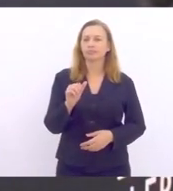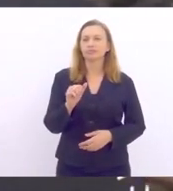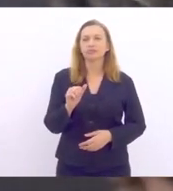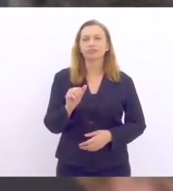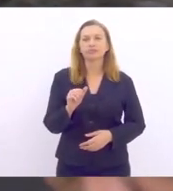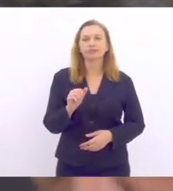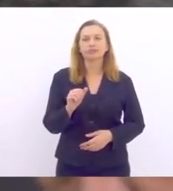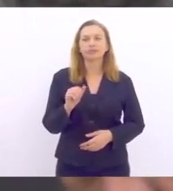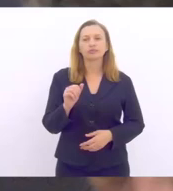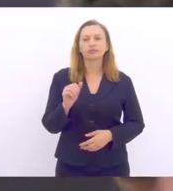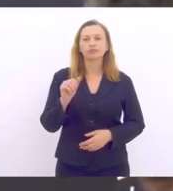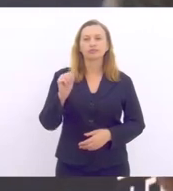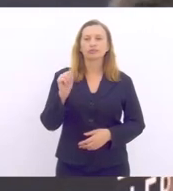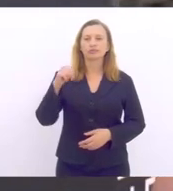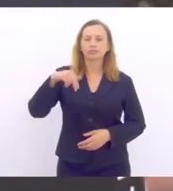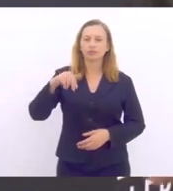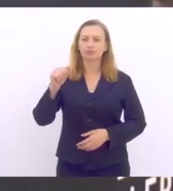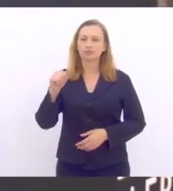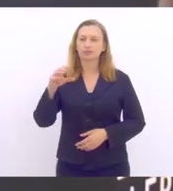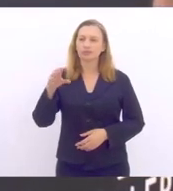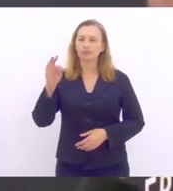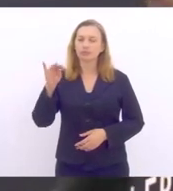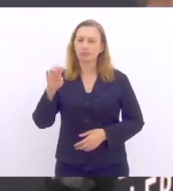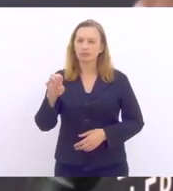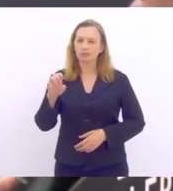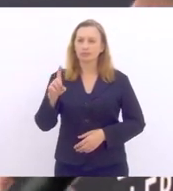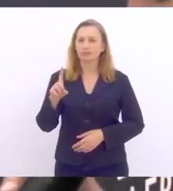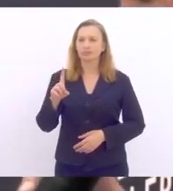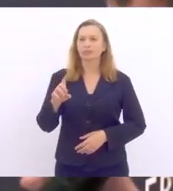advogado da Anacord.